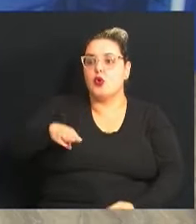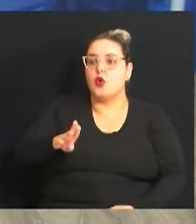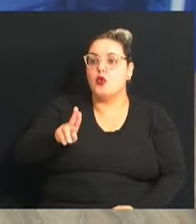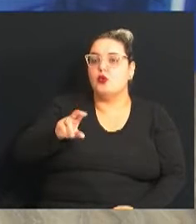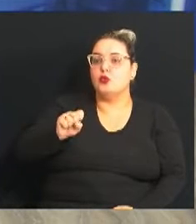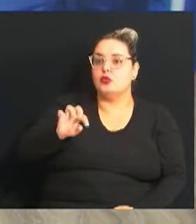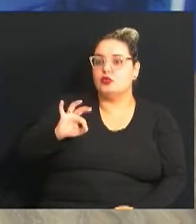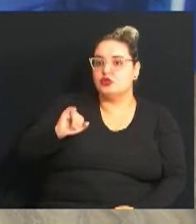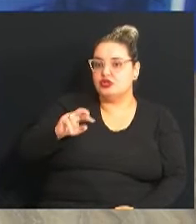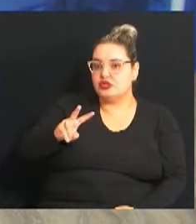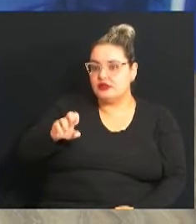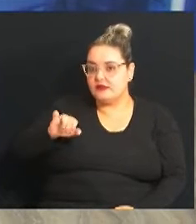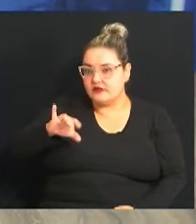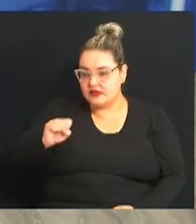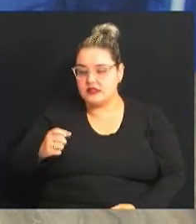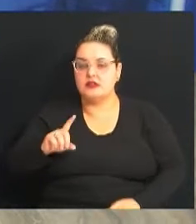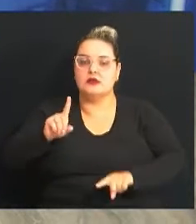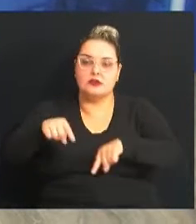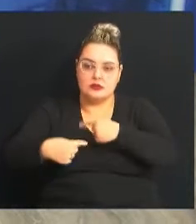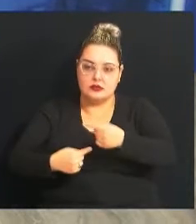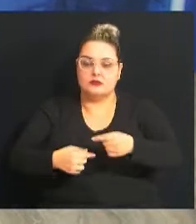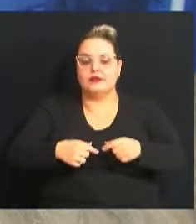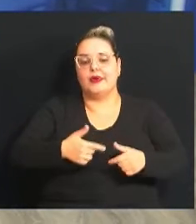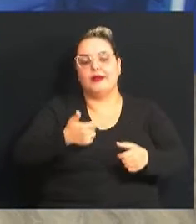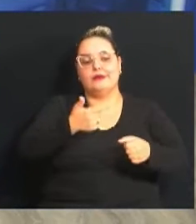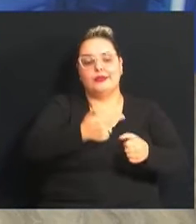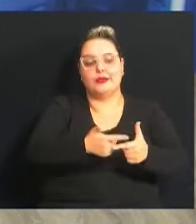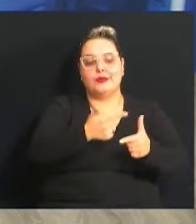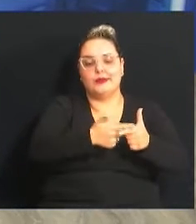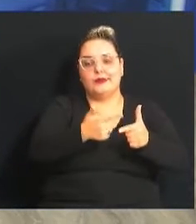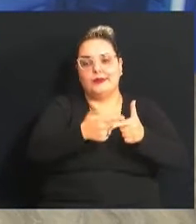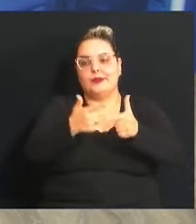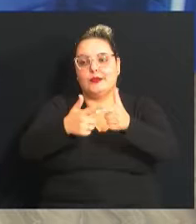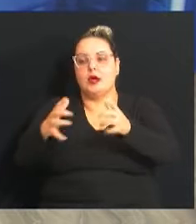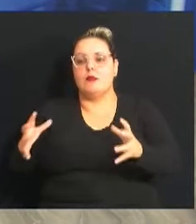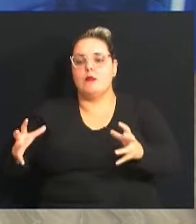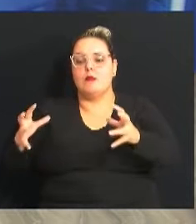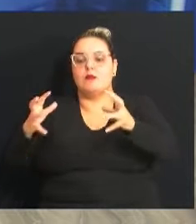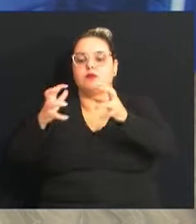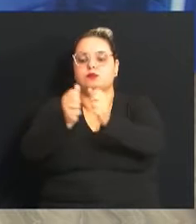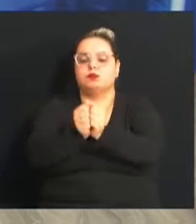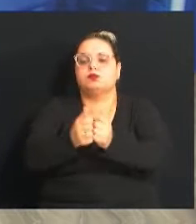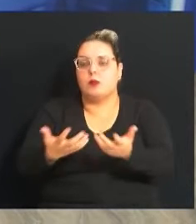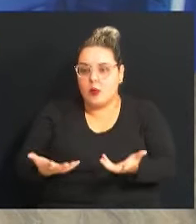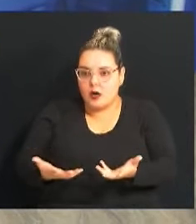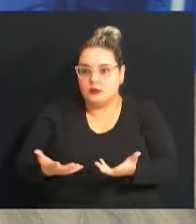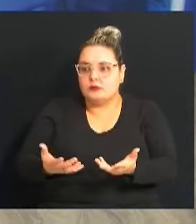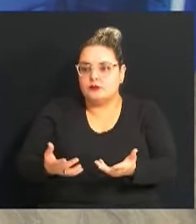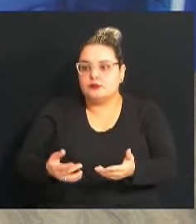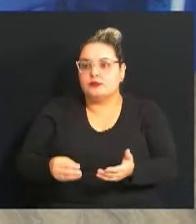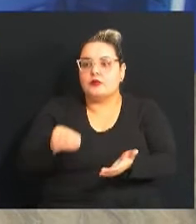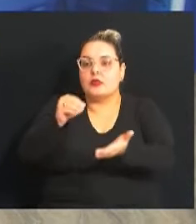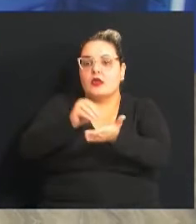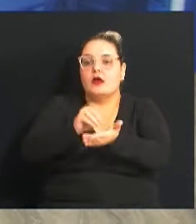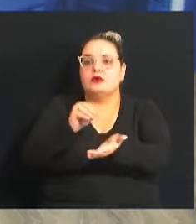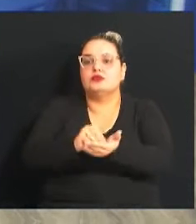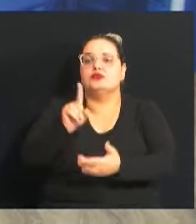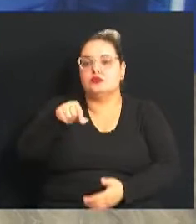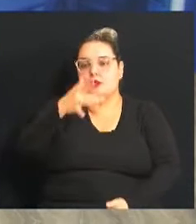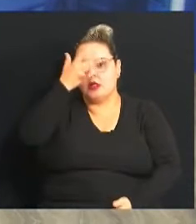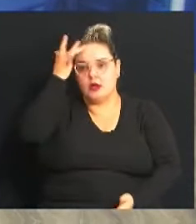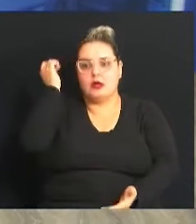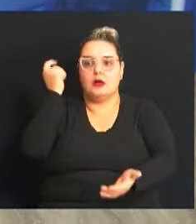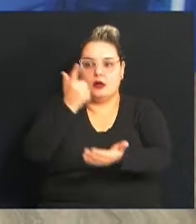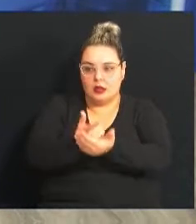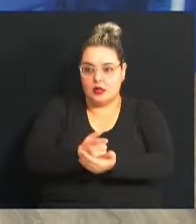outros fatores, e vai indo aquela bola de neve, e no final está o último dominozinho da pilha, o consumidor sendo